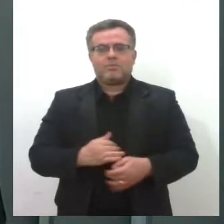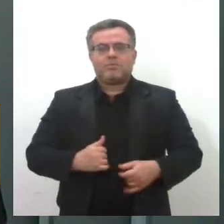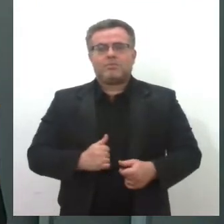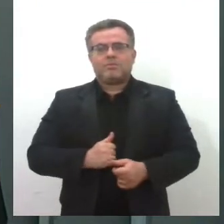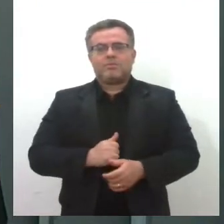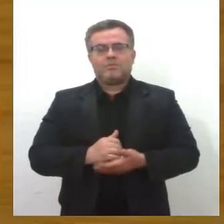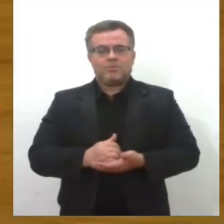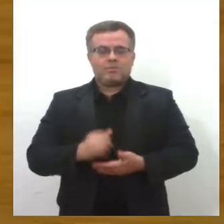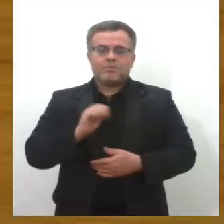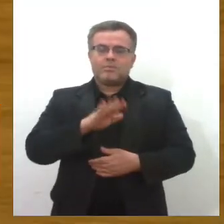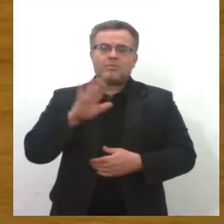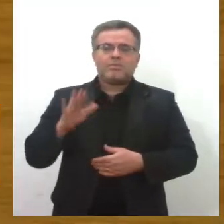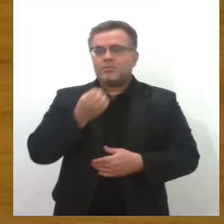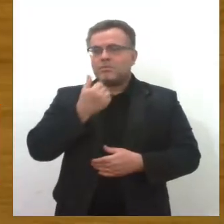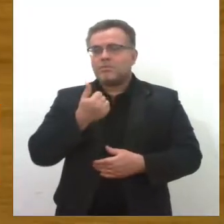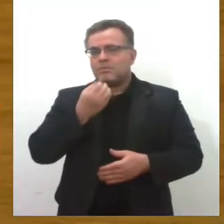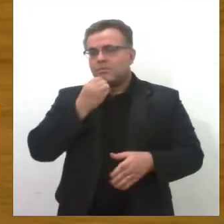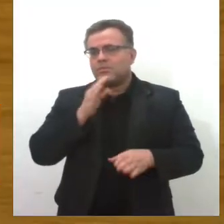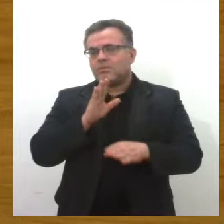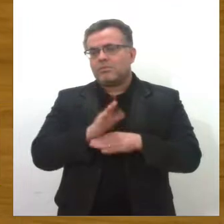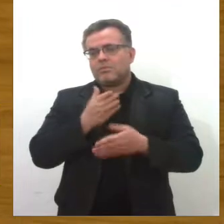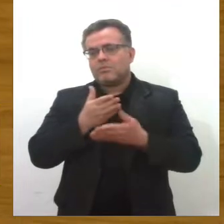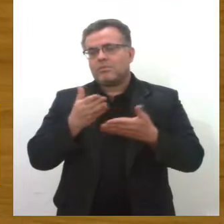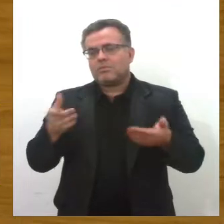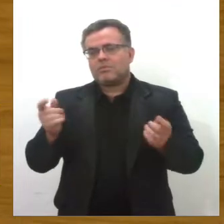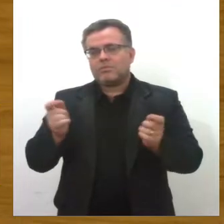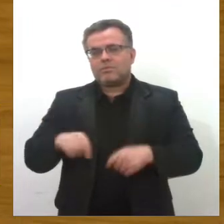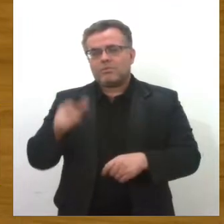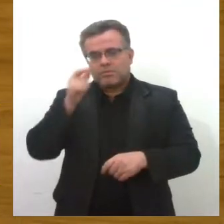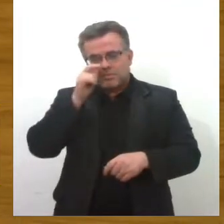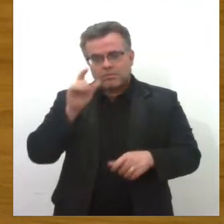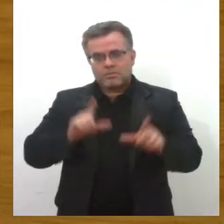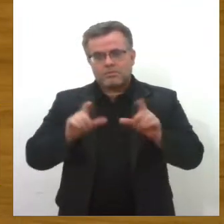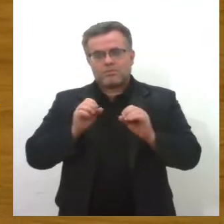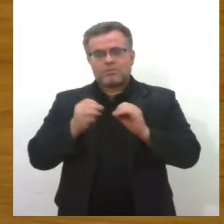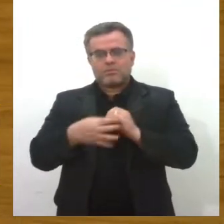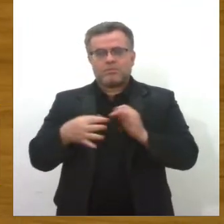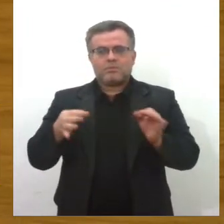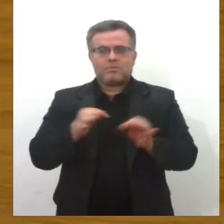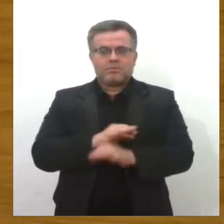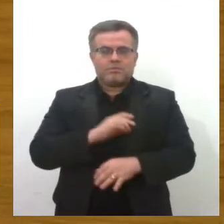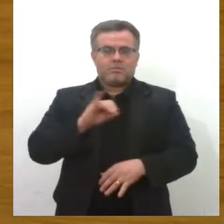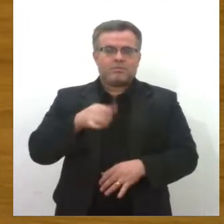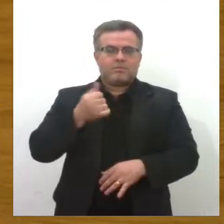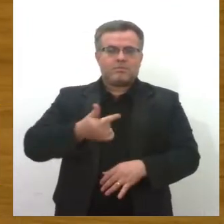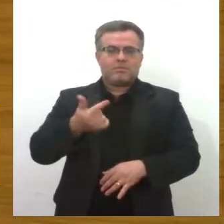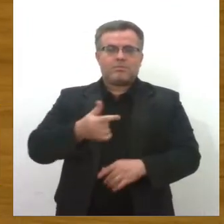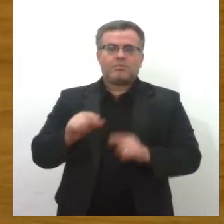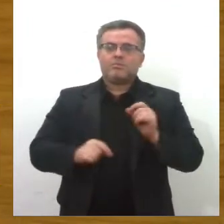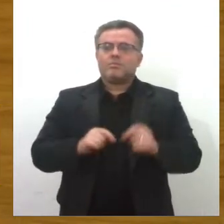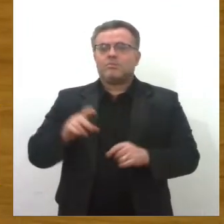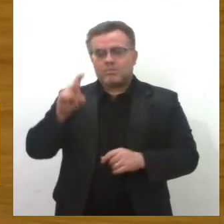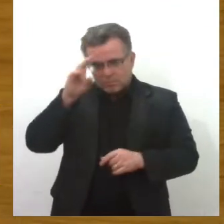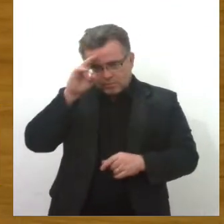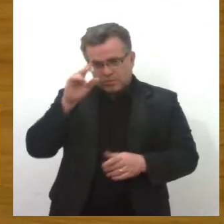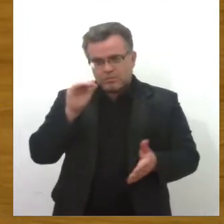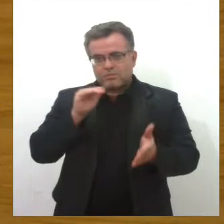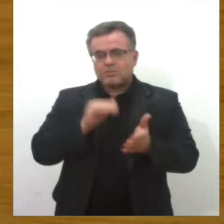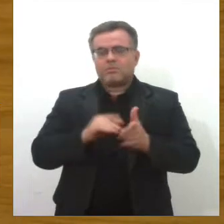Olá, Tiago, muito boa tarde a você que assiste a TV Alese, o Jornal da Alese, segunda edição. Quinta-feira, a última